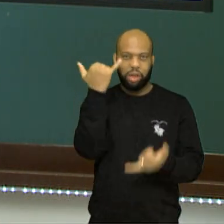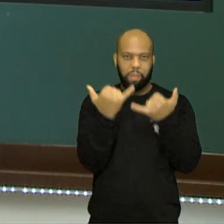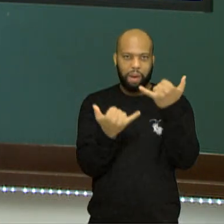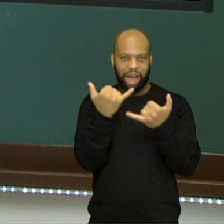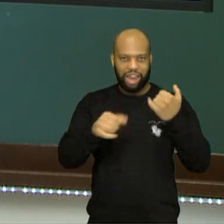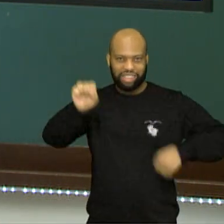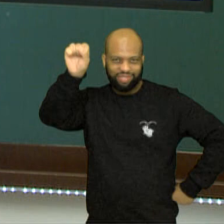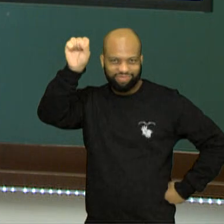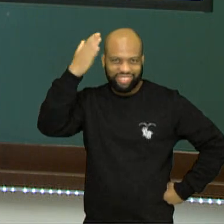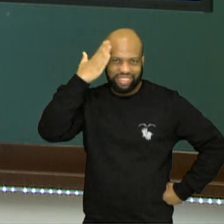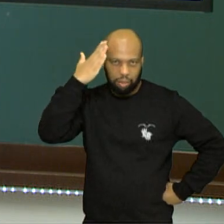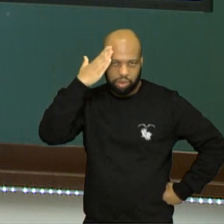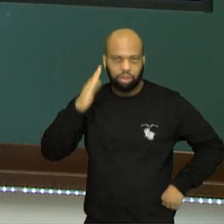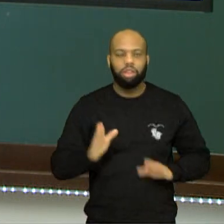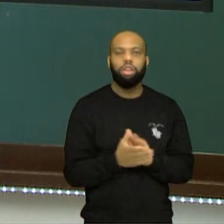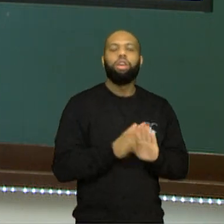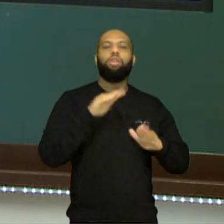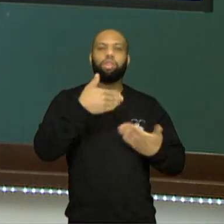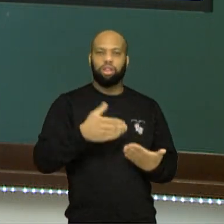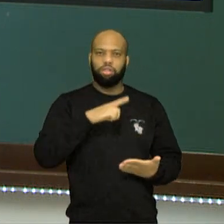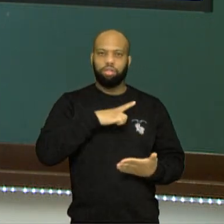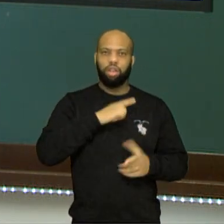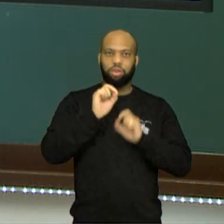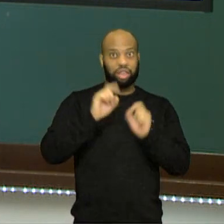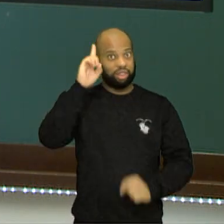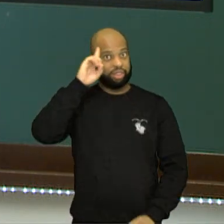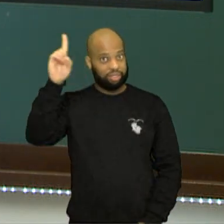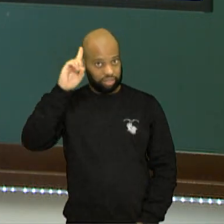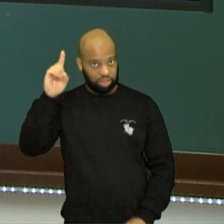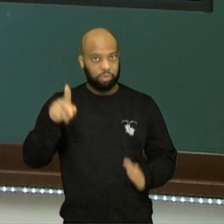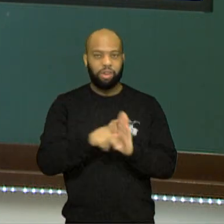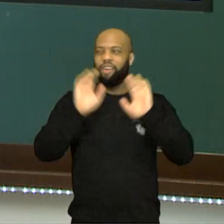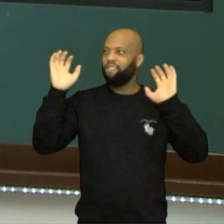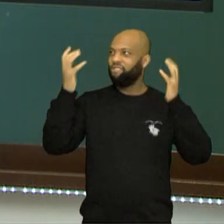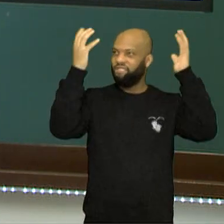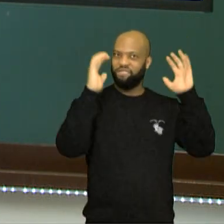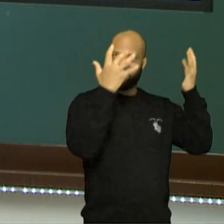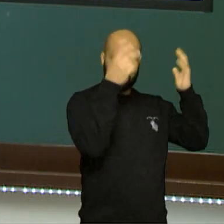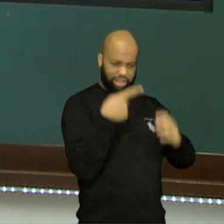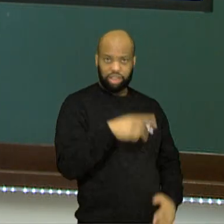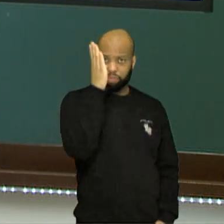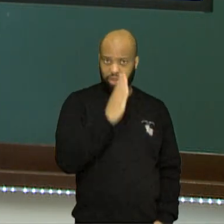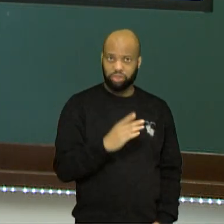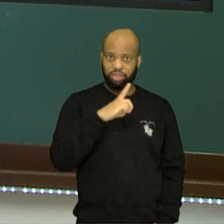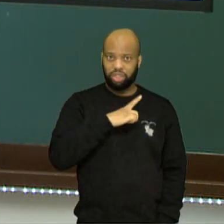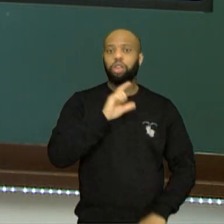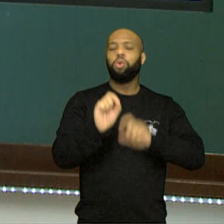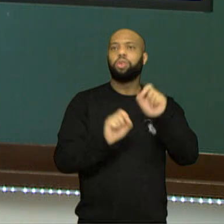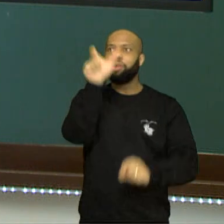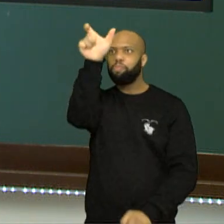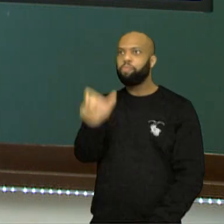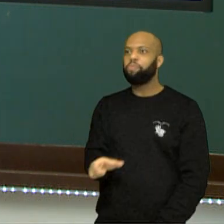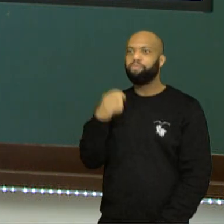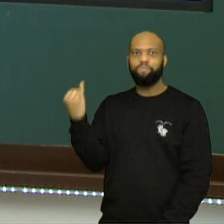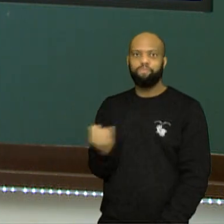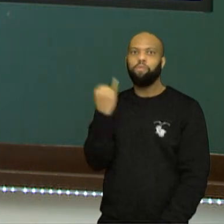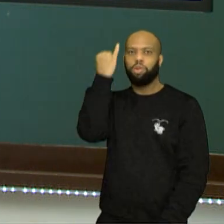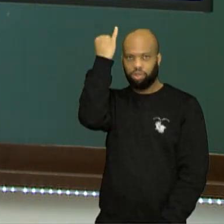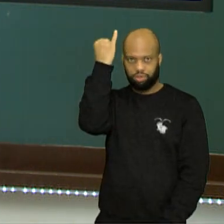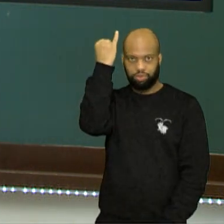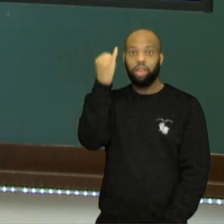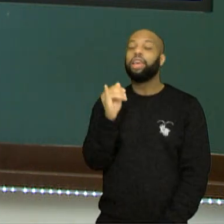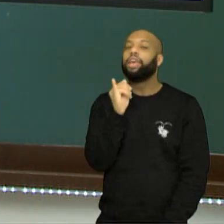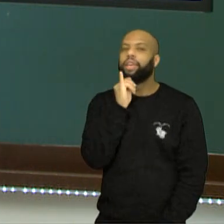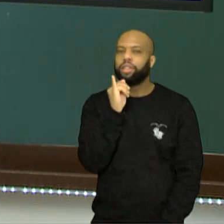os países, a gente tem datas comemorativas, o Brasil tem datas comemorativas e relembram heróis nacionais, né?